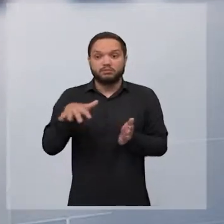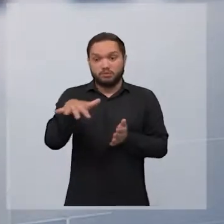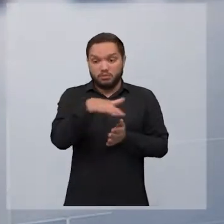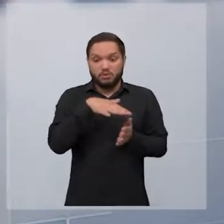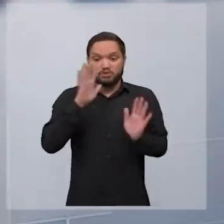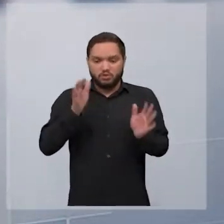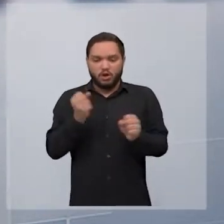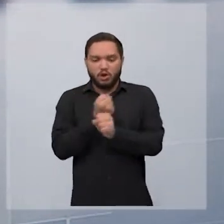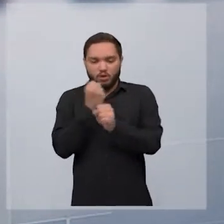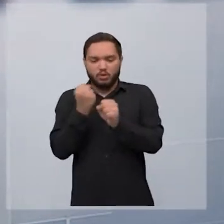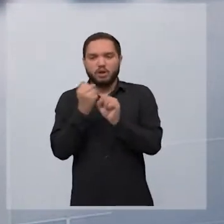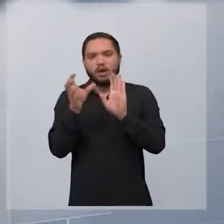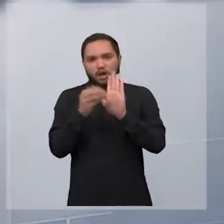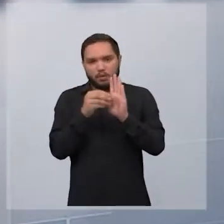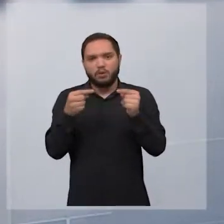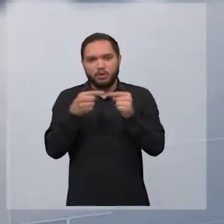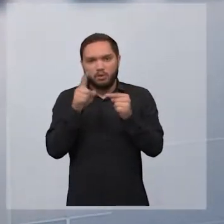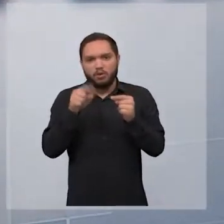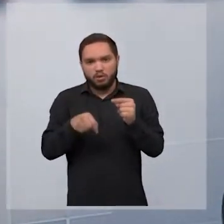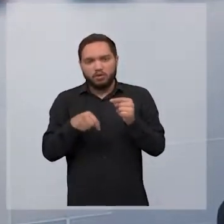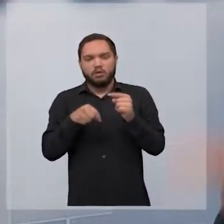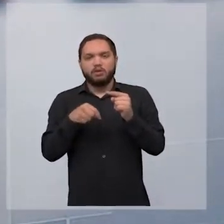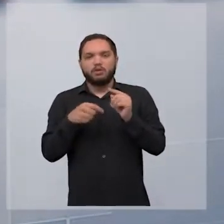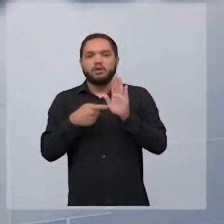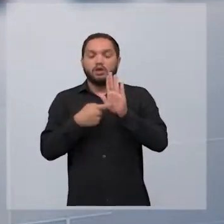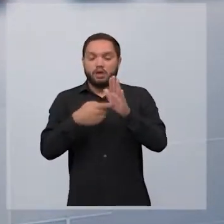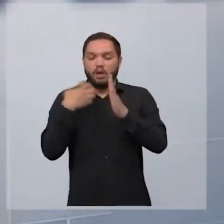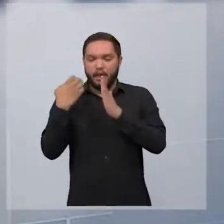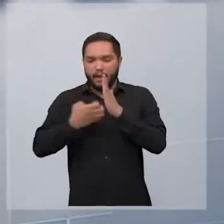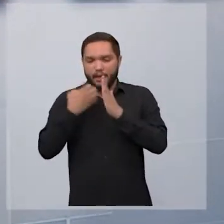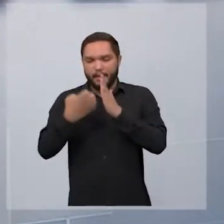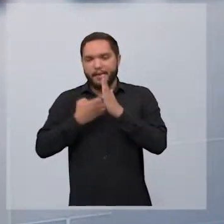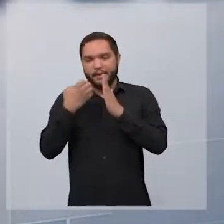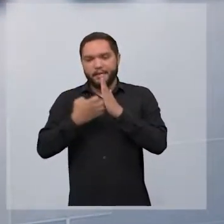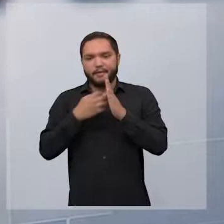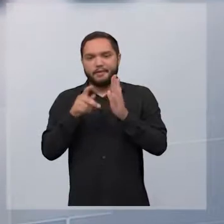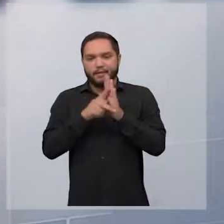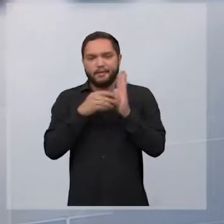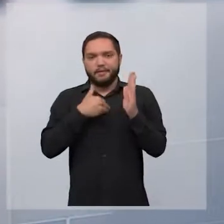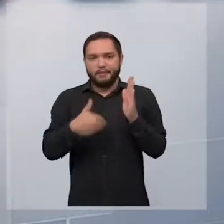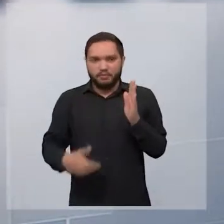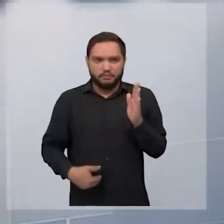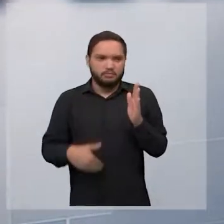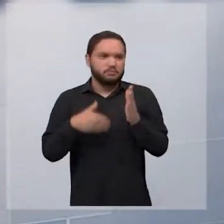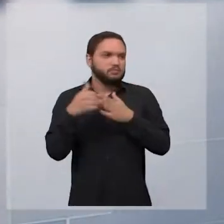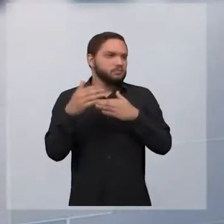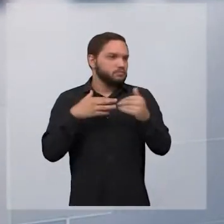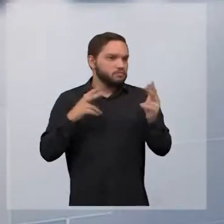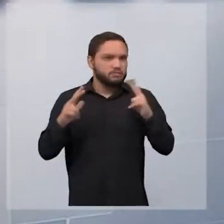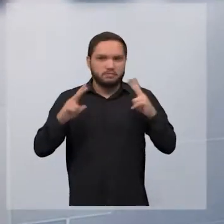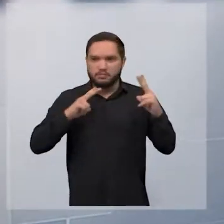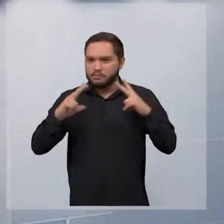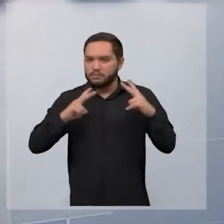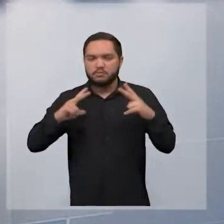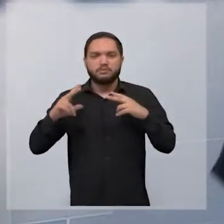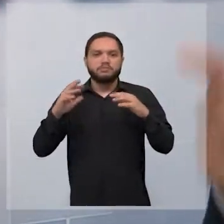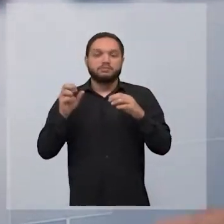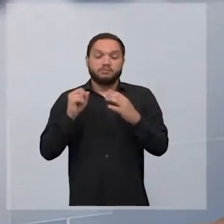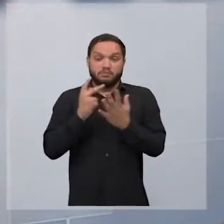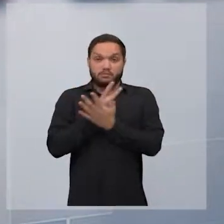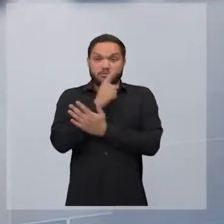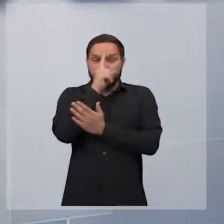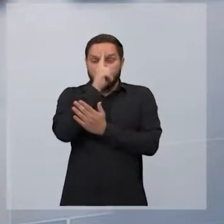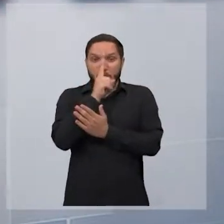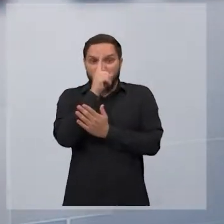isso. É para dizer que os empreendimentos, seja do poder público, seja da iniciativa privada, que coloquem em risco vidas